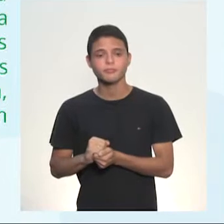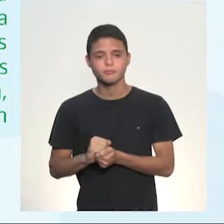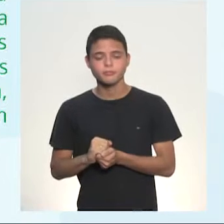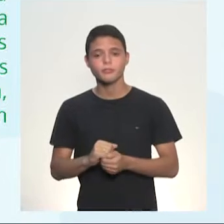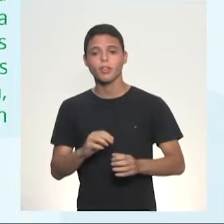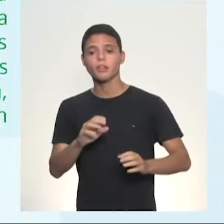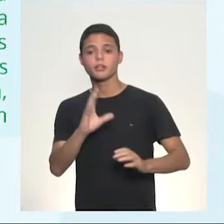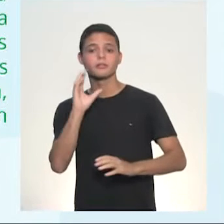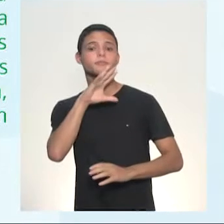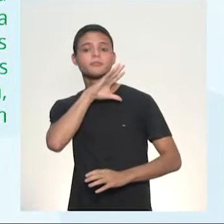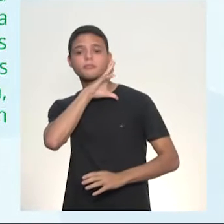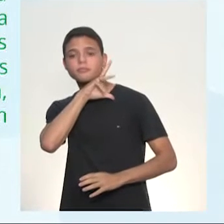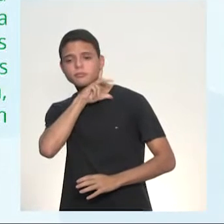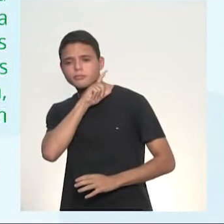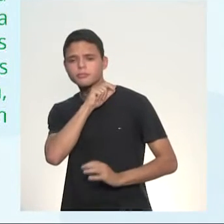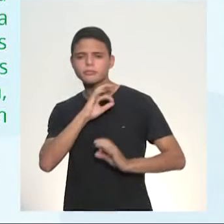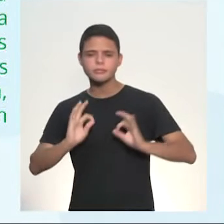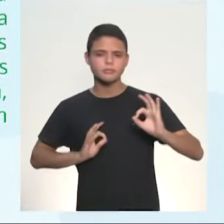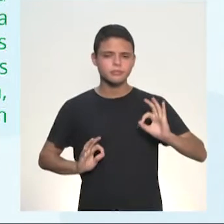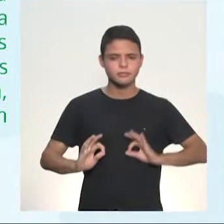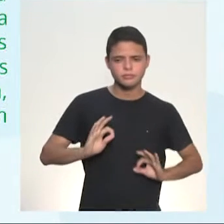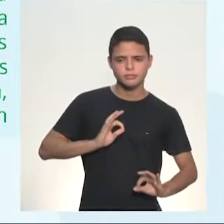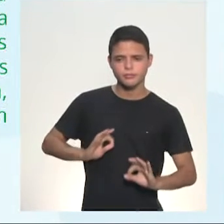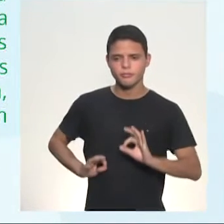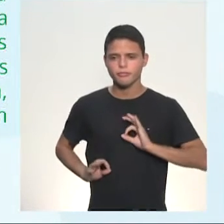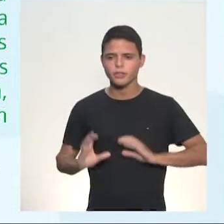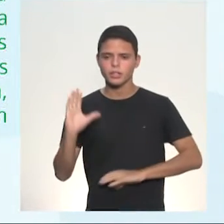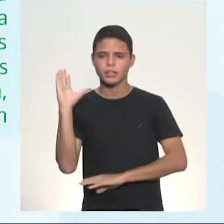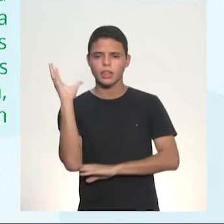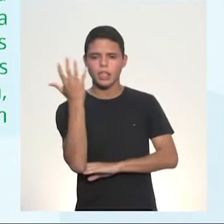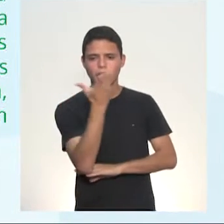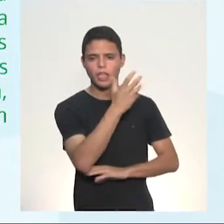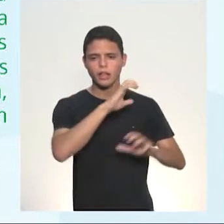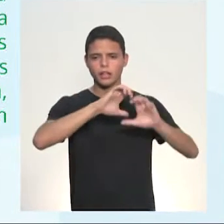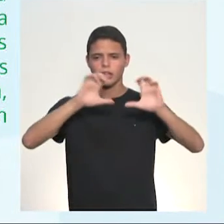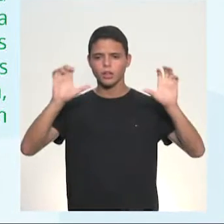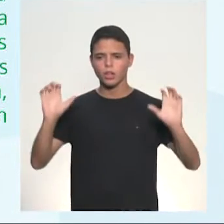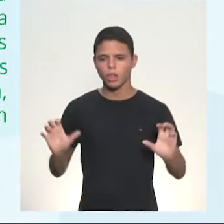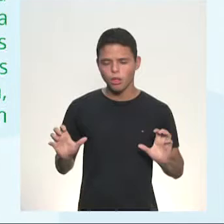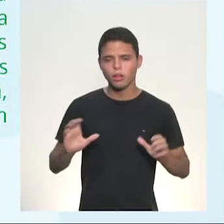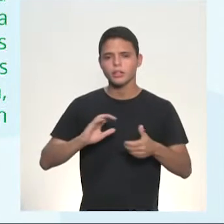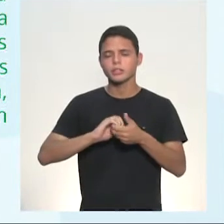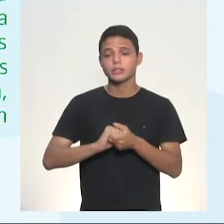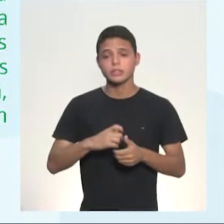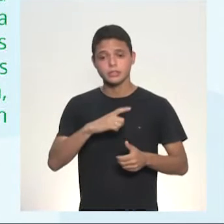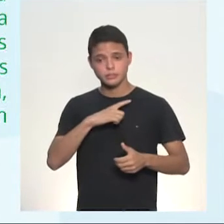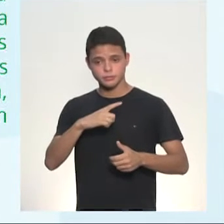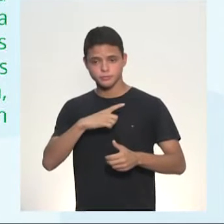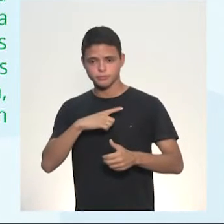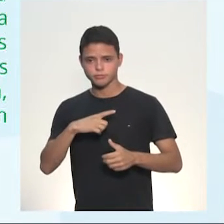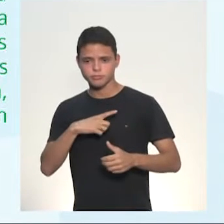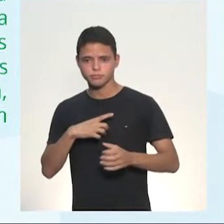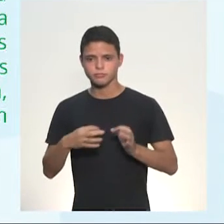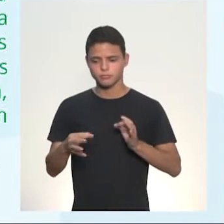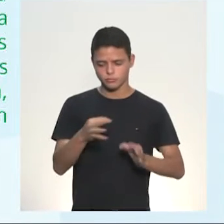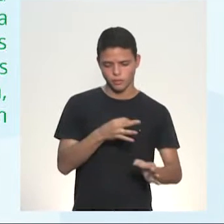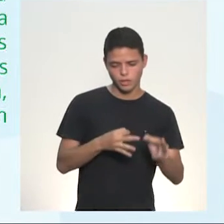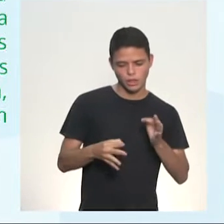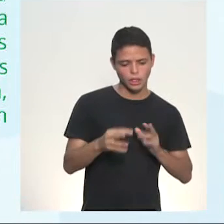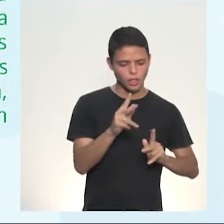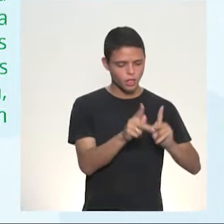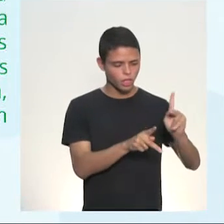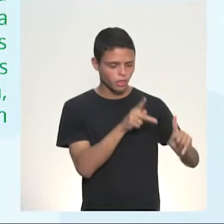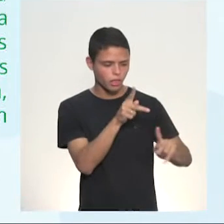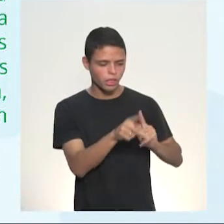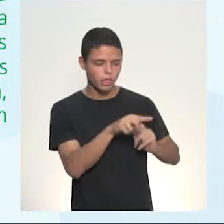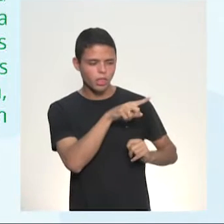importante função ecológica para a manutenção do equilíbrio dos ambientes, onde ocorre, principalmente por regular o tamanho das populações de suas